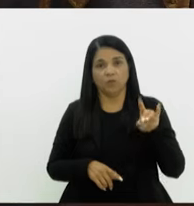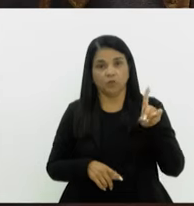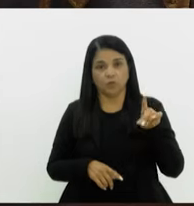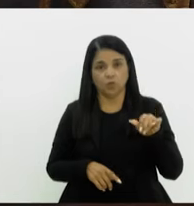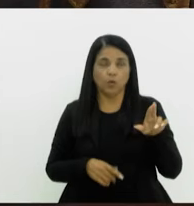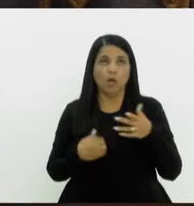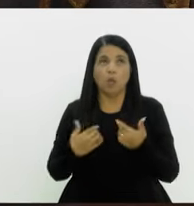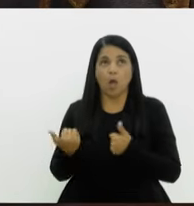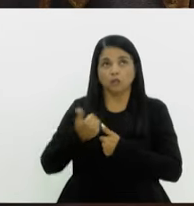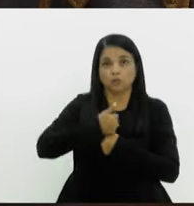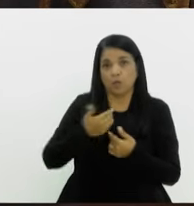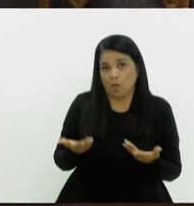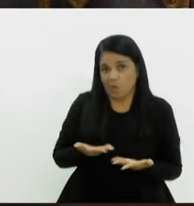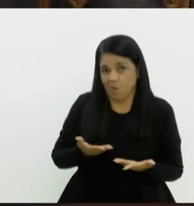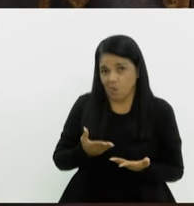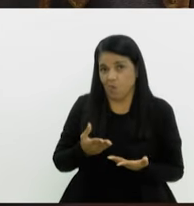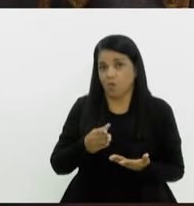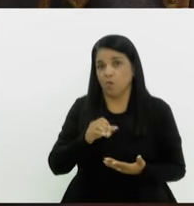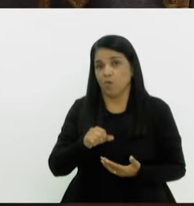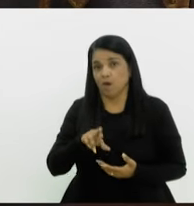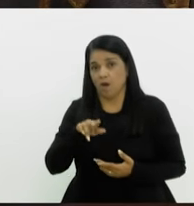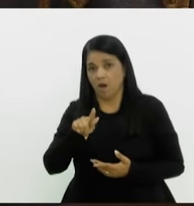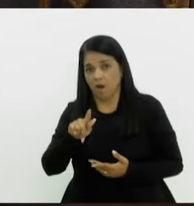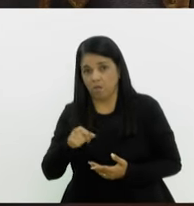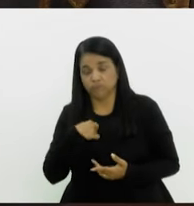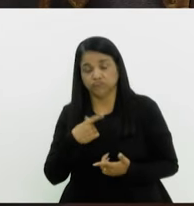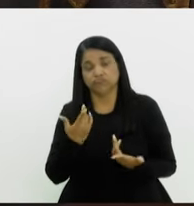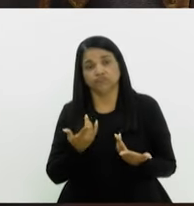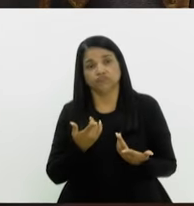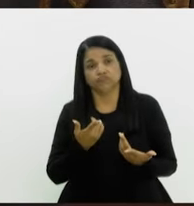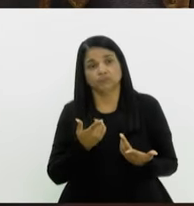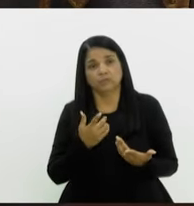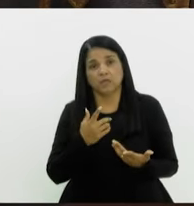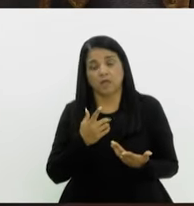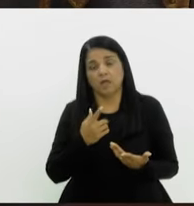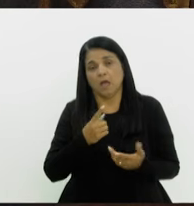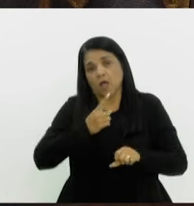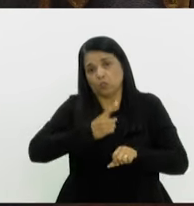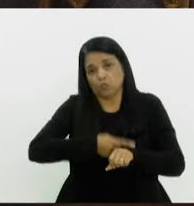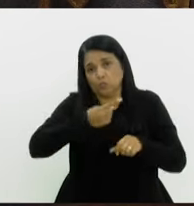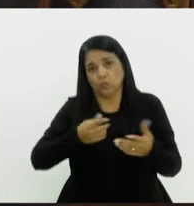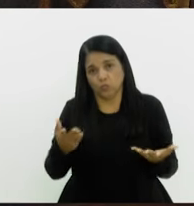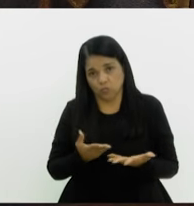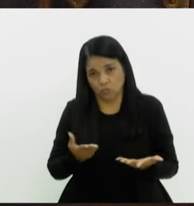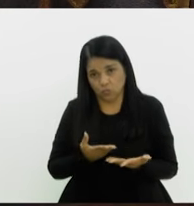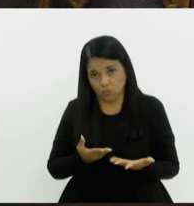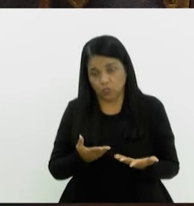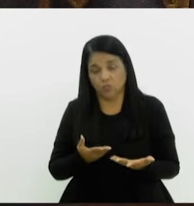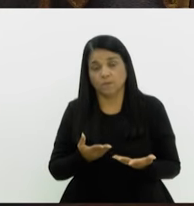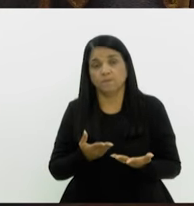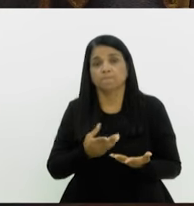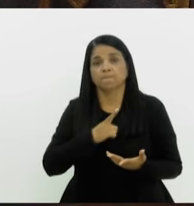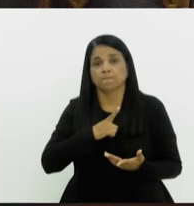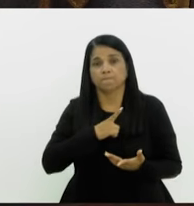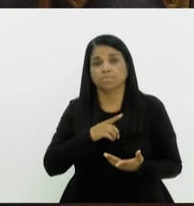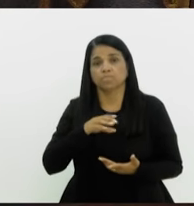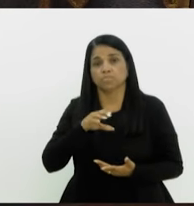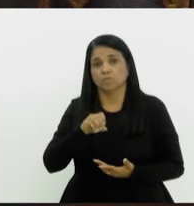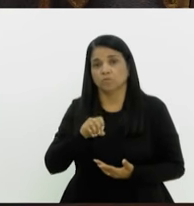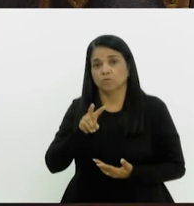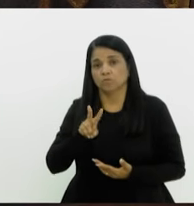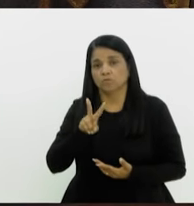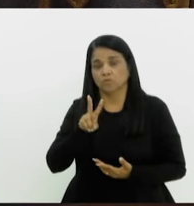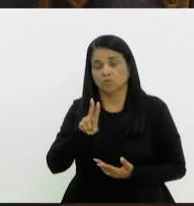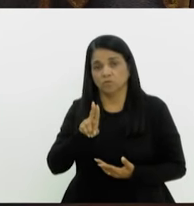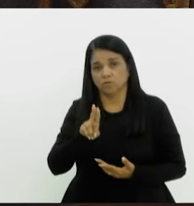também não sei se a gente tem alguma métrica com relação a isso atualizada eh mas é a ouvidoria tá muito bem